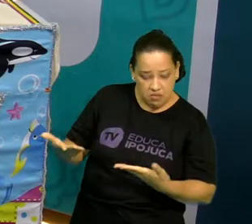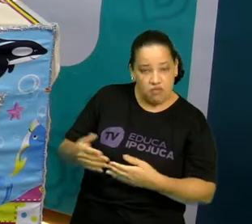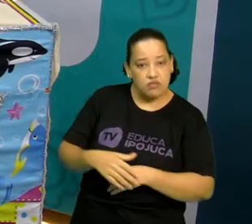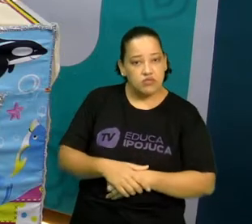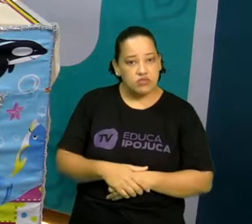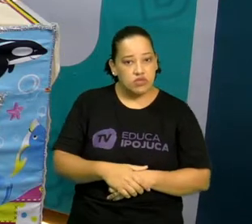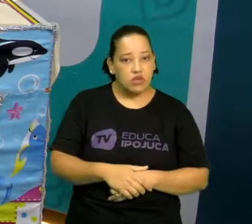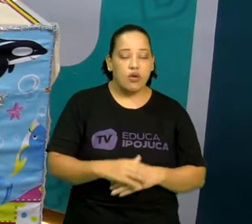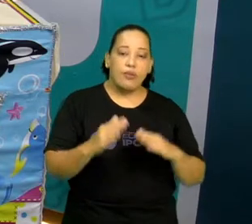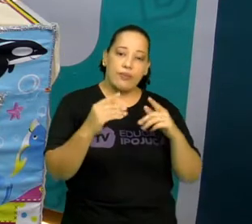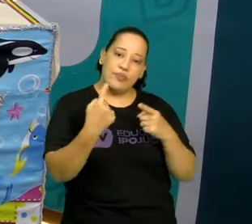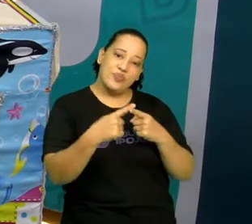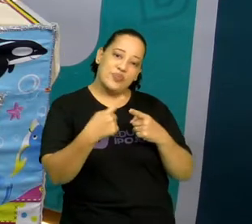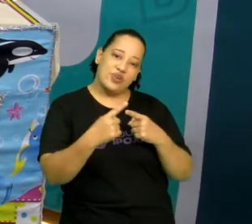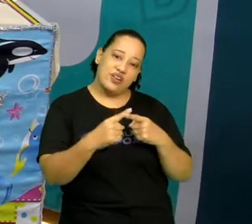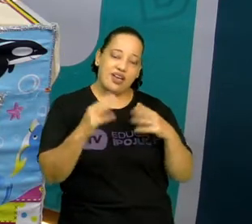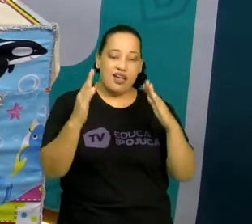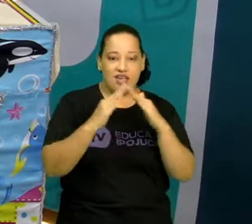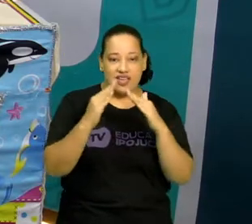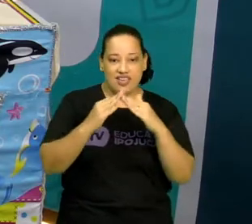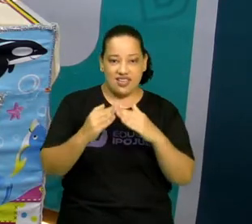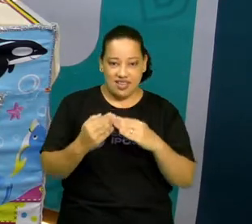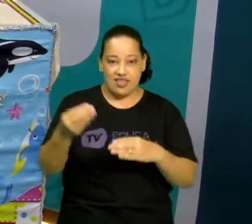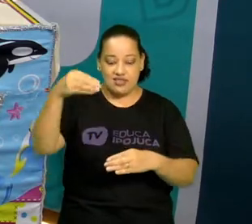com a parede, o sol consegue bater na gente?